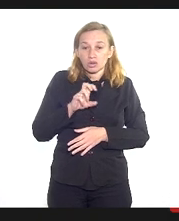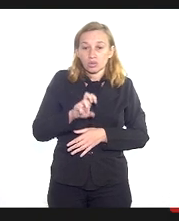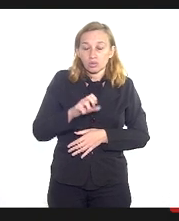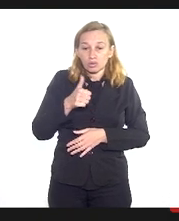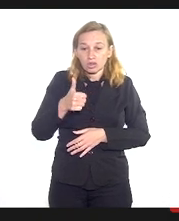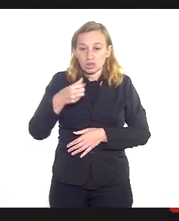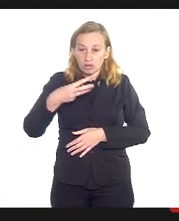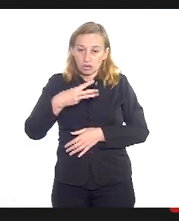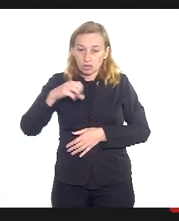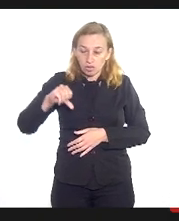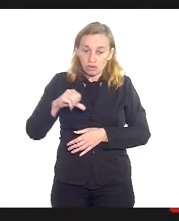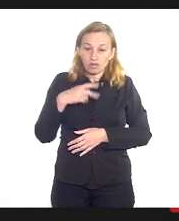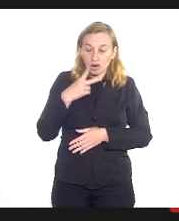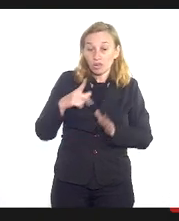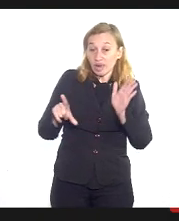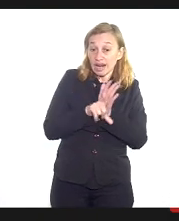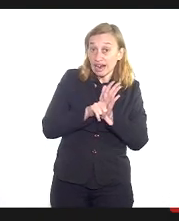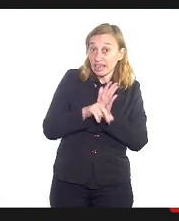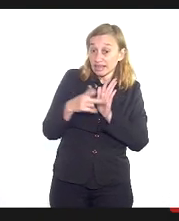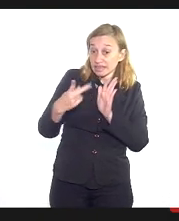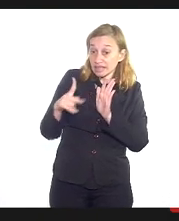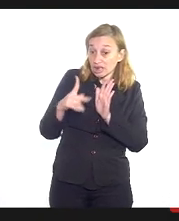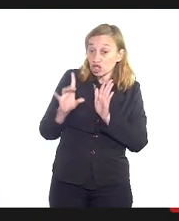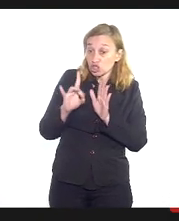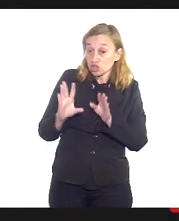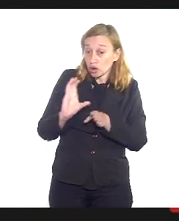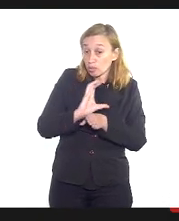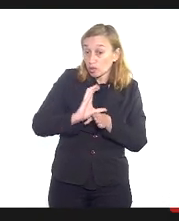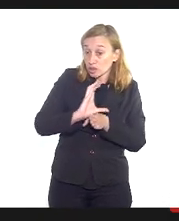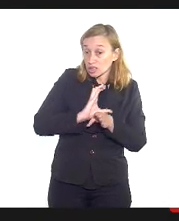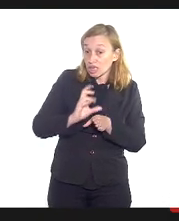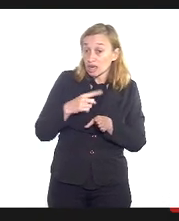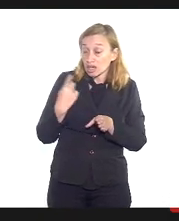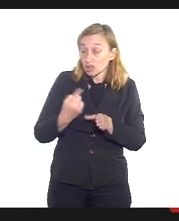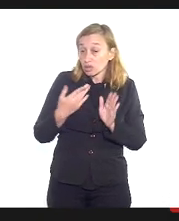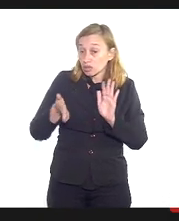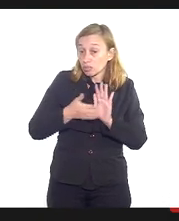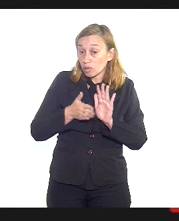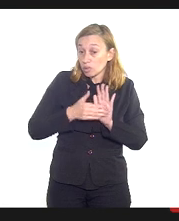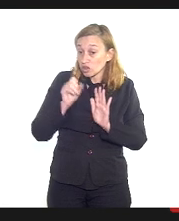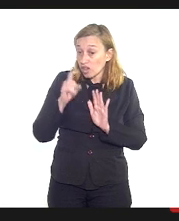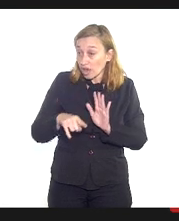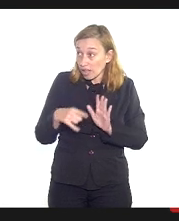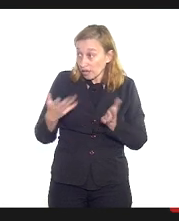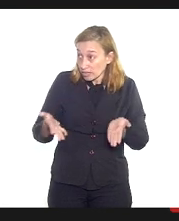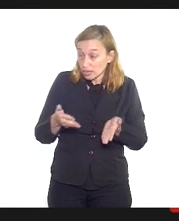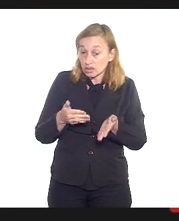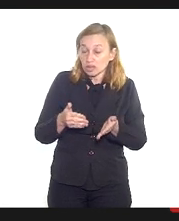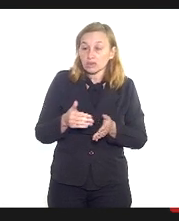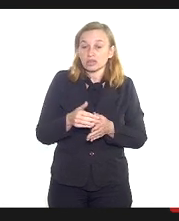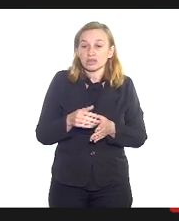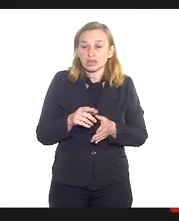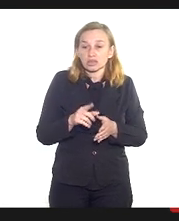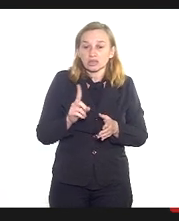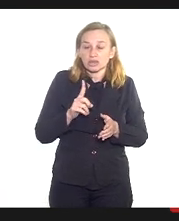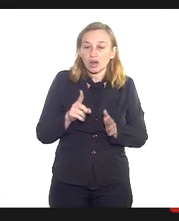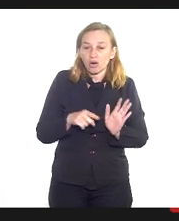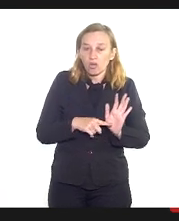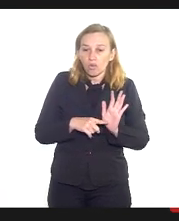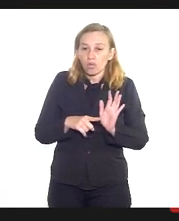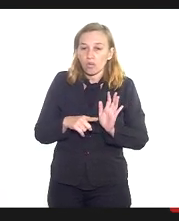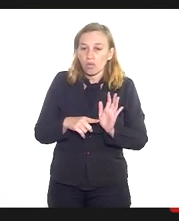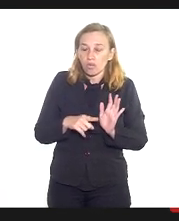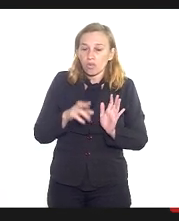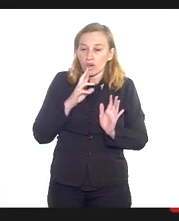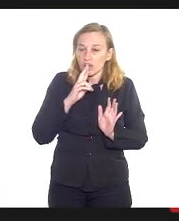lei dela que somente ia para o conselho. E a nossa proposição é essa, assim, os autos de não atendimento, são autos de